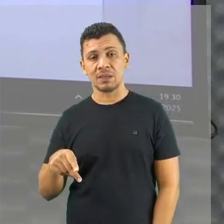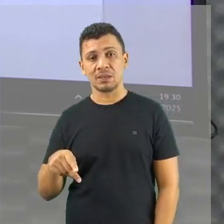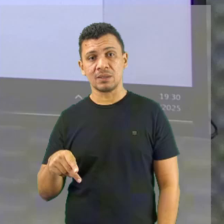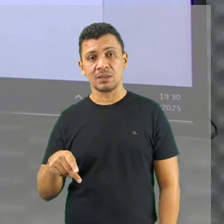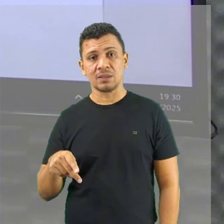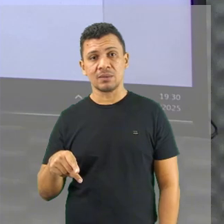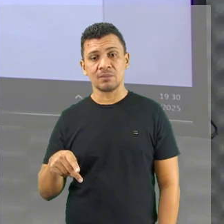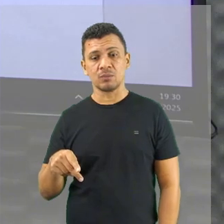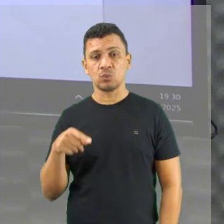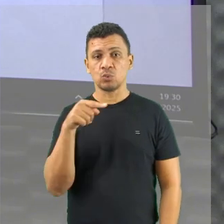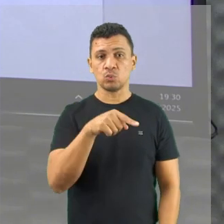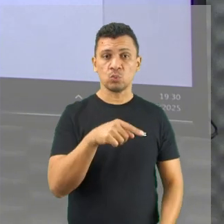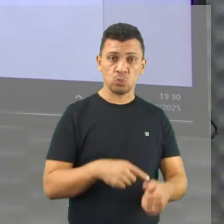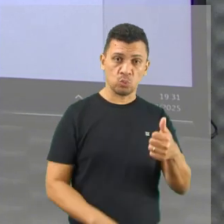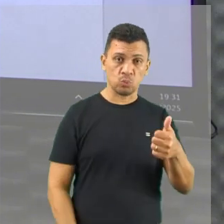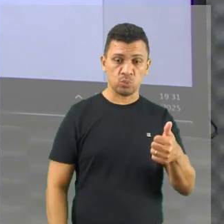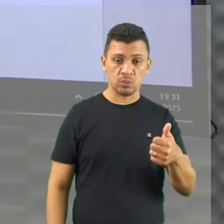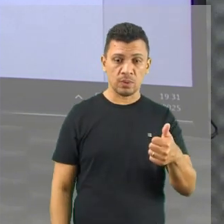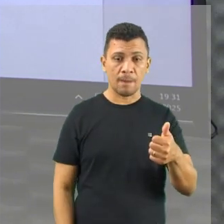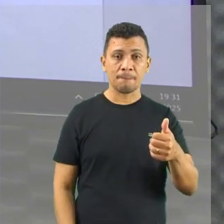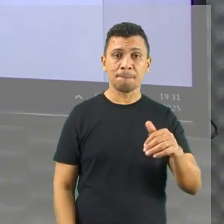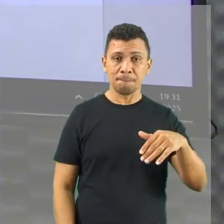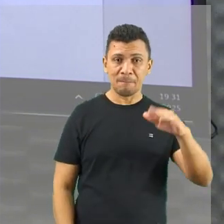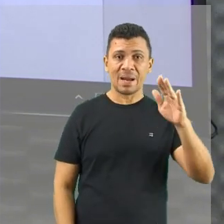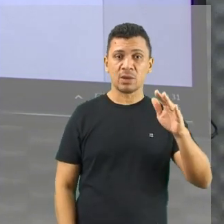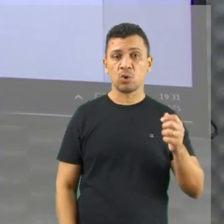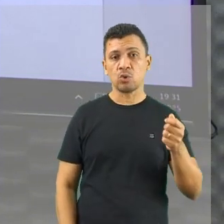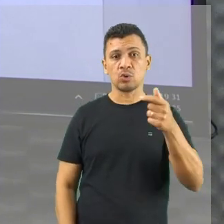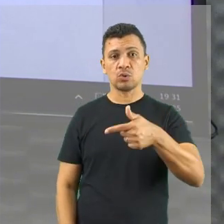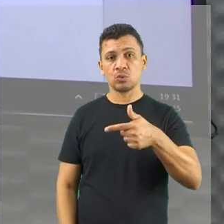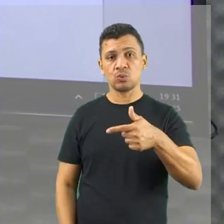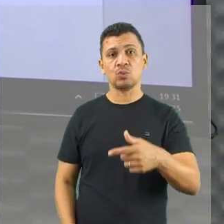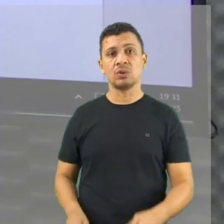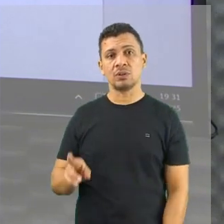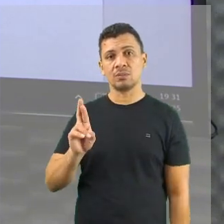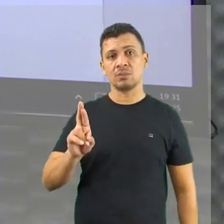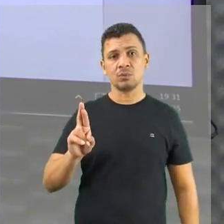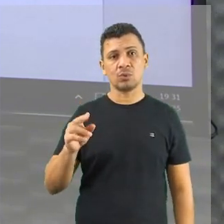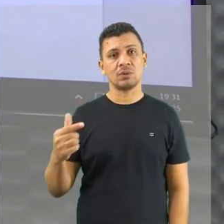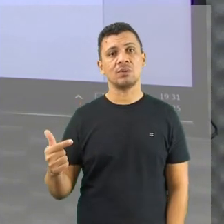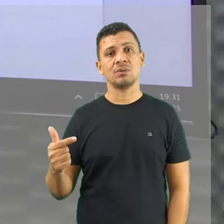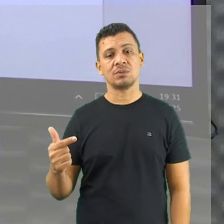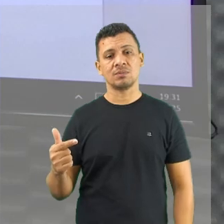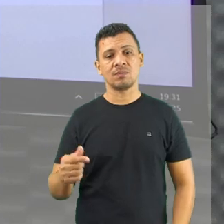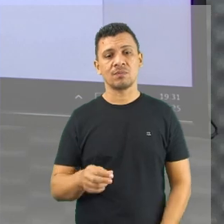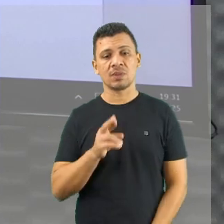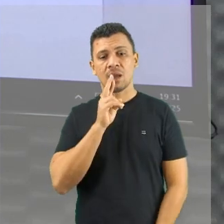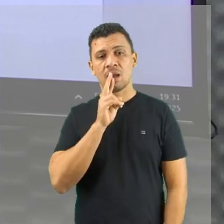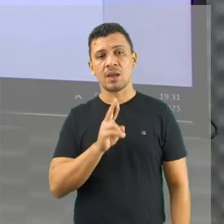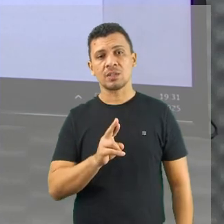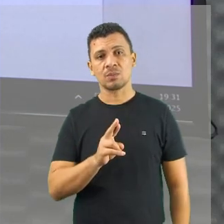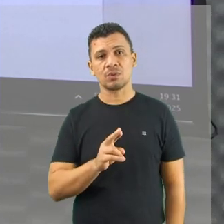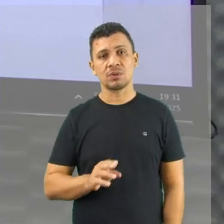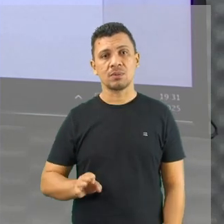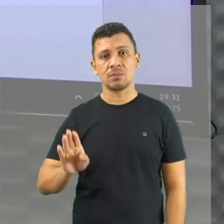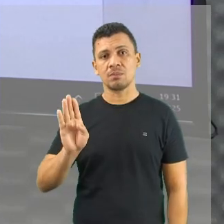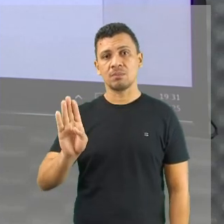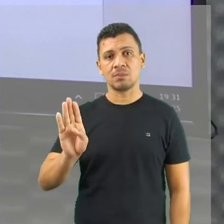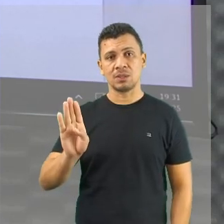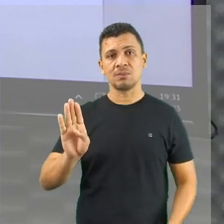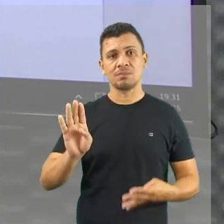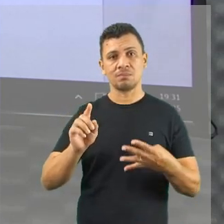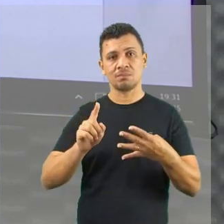a DDP do 1 é maior do que a DDP do 2. Então, a resposta correta é a letra B de